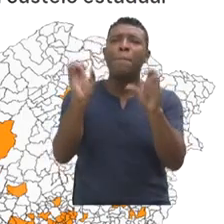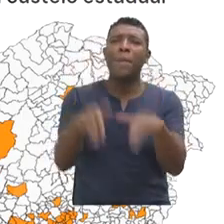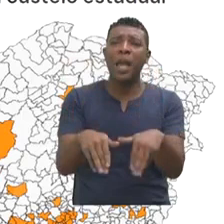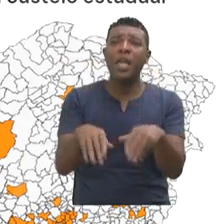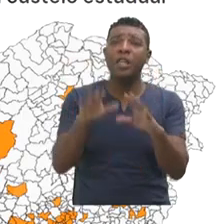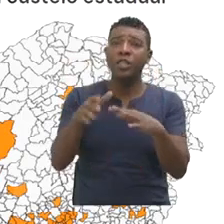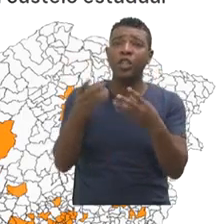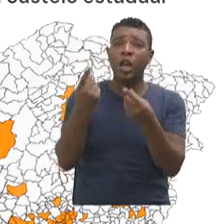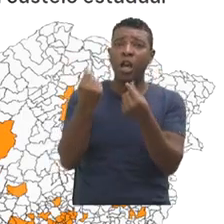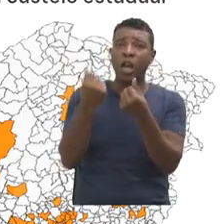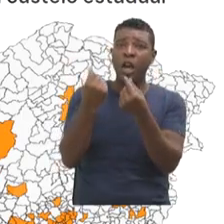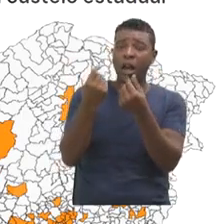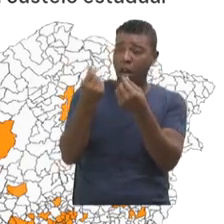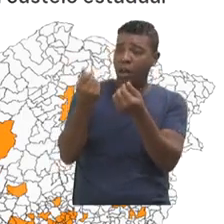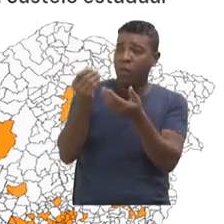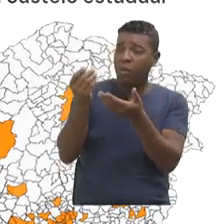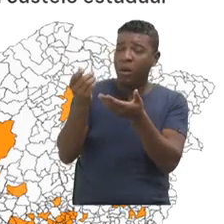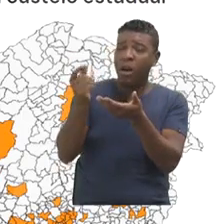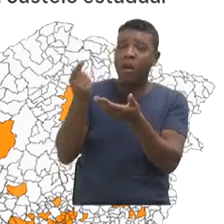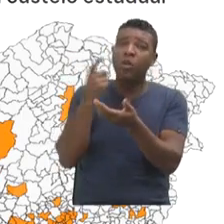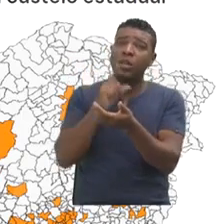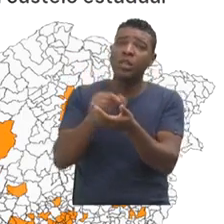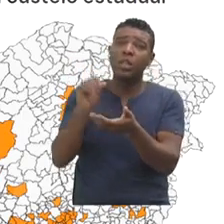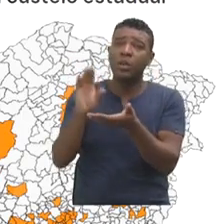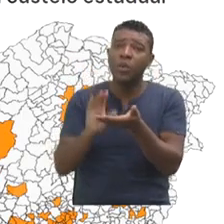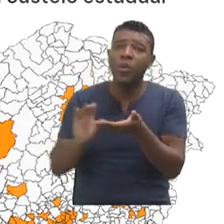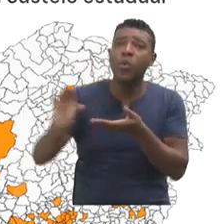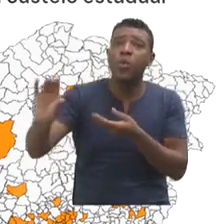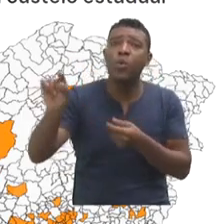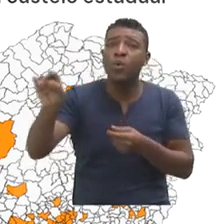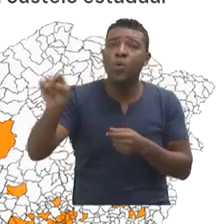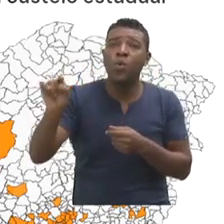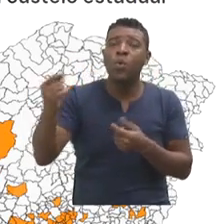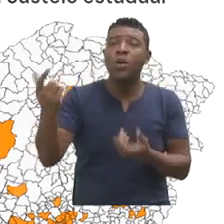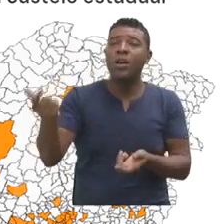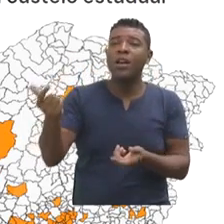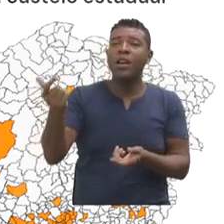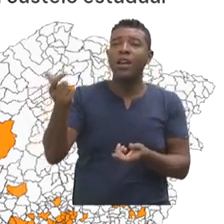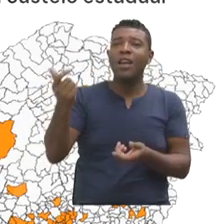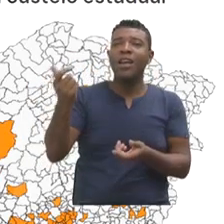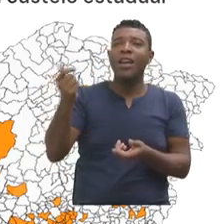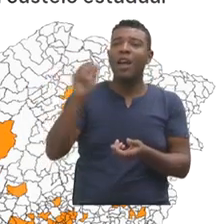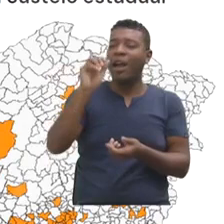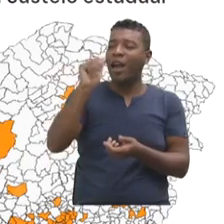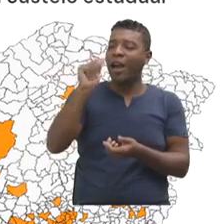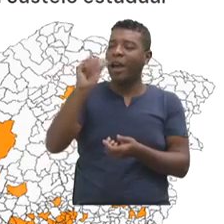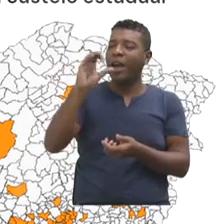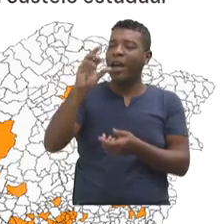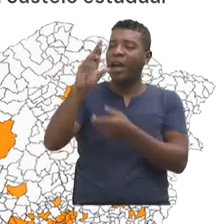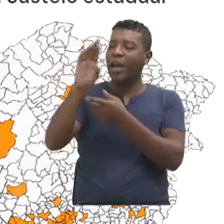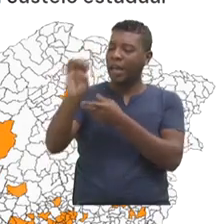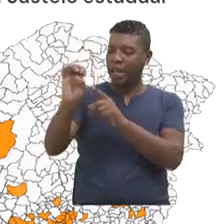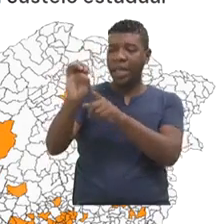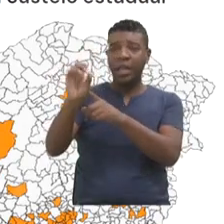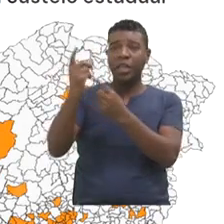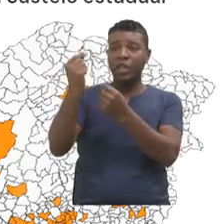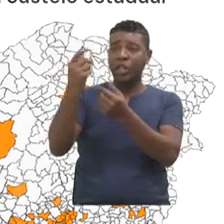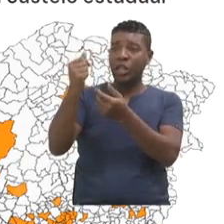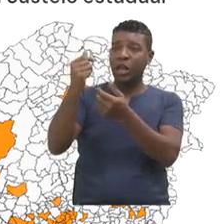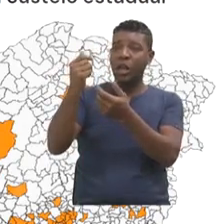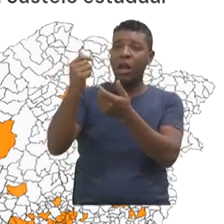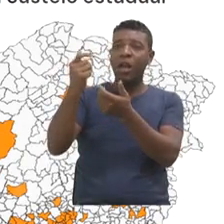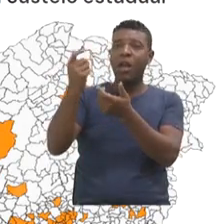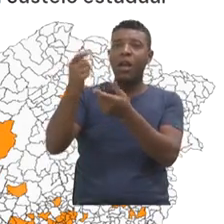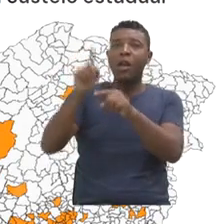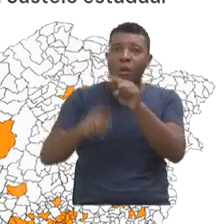fez parte dessa estratégia então aos municípios que tem UPA hoje recebem quatro vezes mais do que recebiam até Novembro